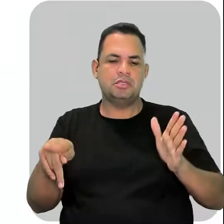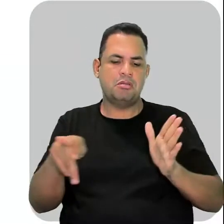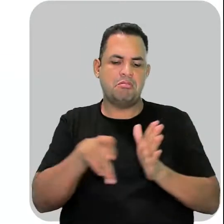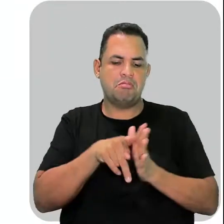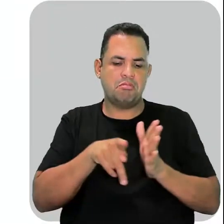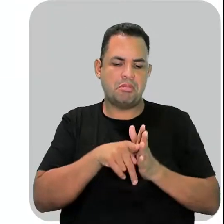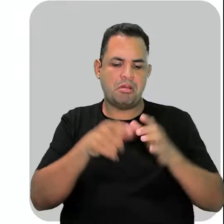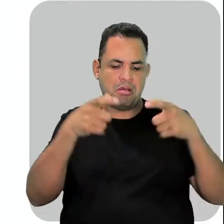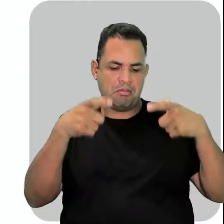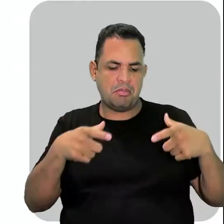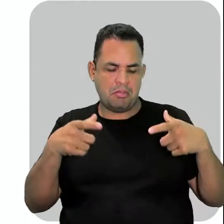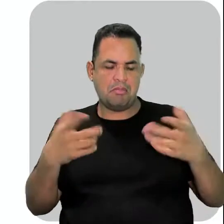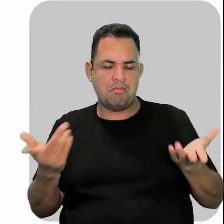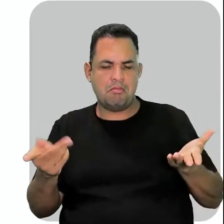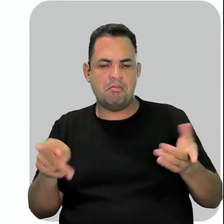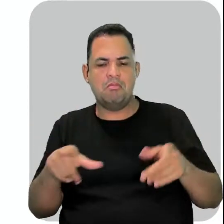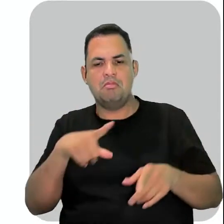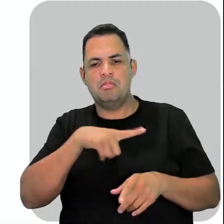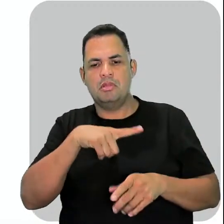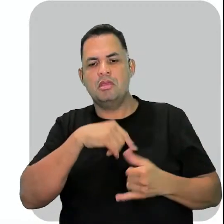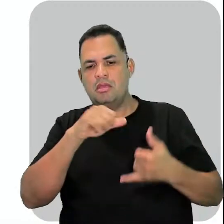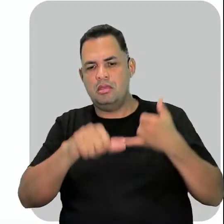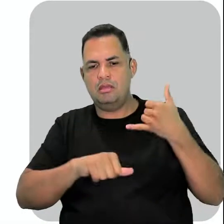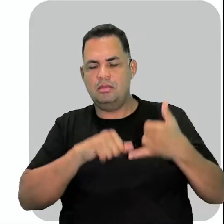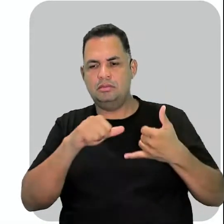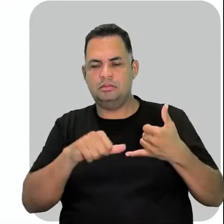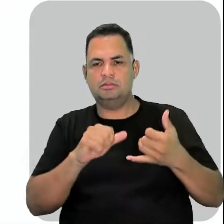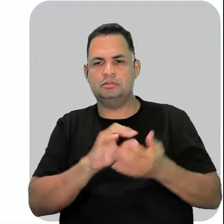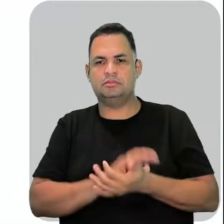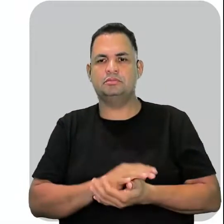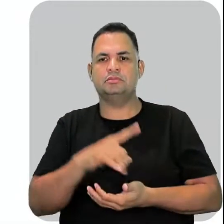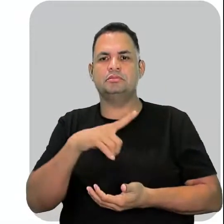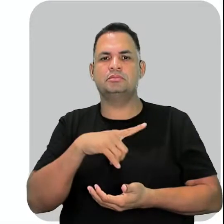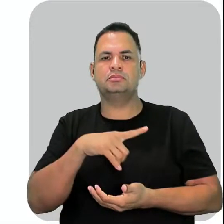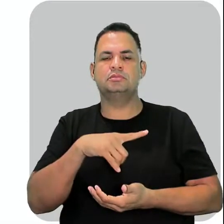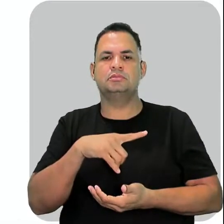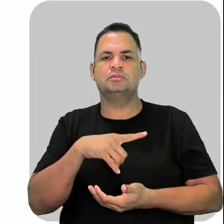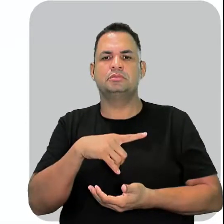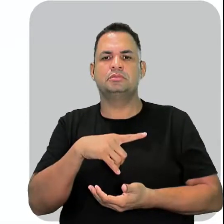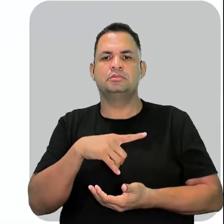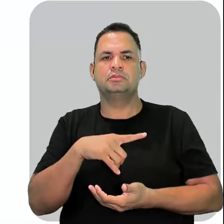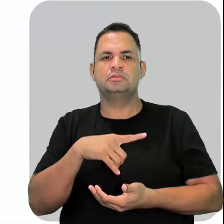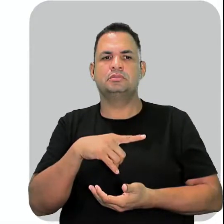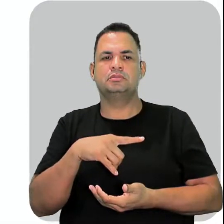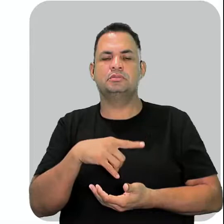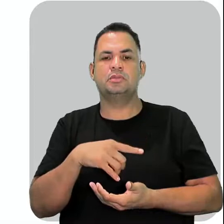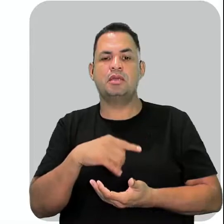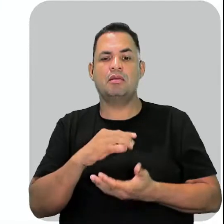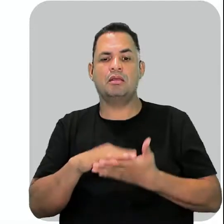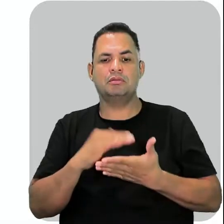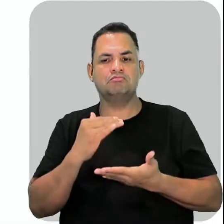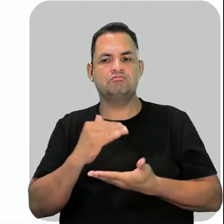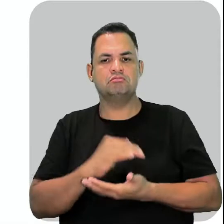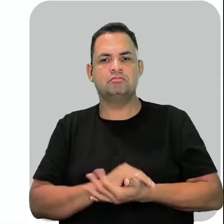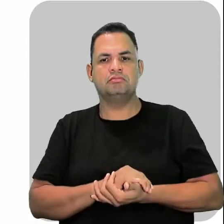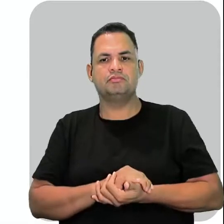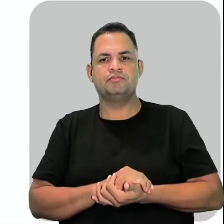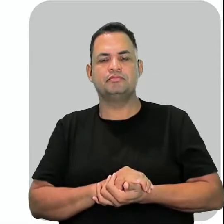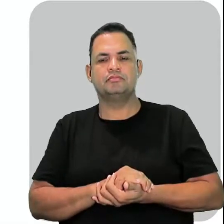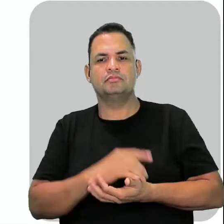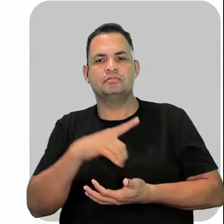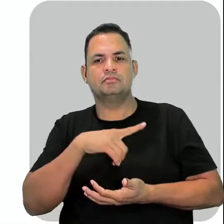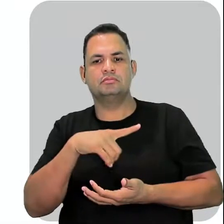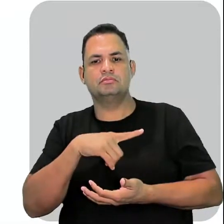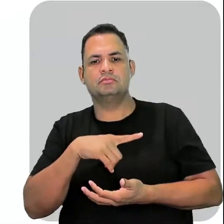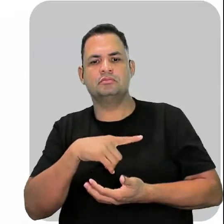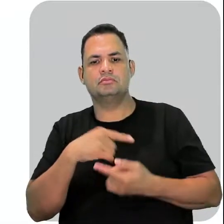específico, propício para que ocorra. Tendo essas condições, ela vai ocorrer simultaneamente. Eu vou ter